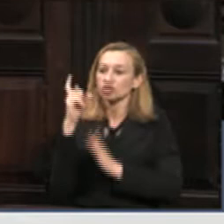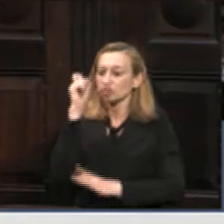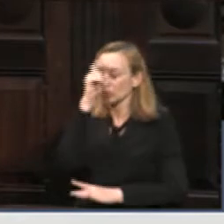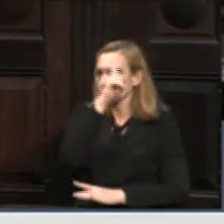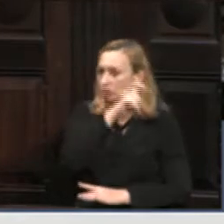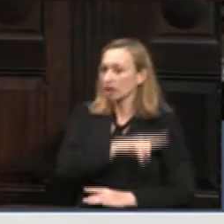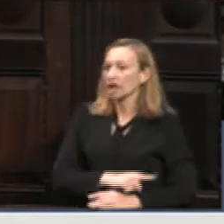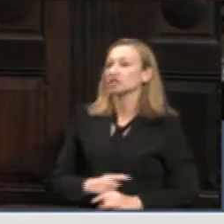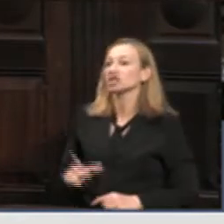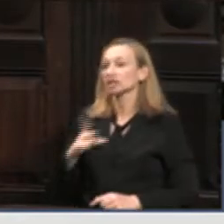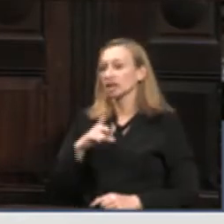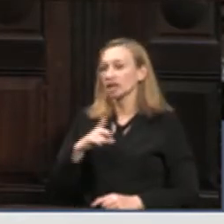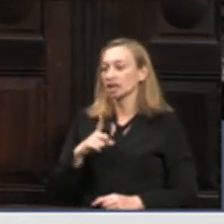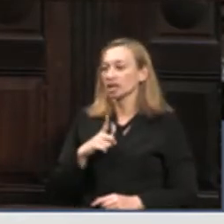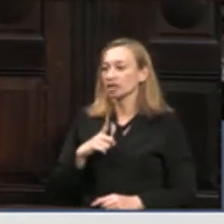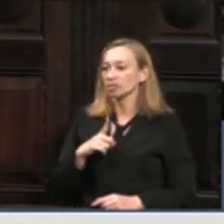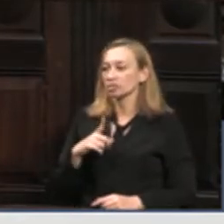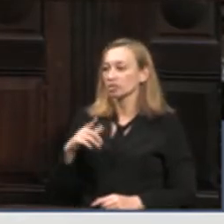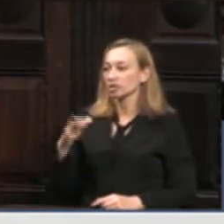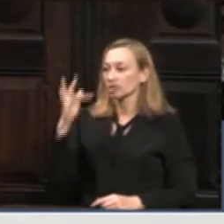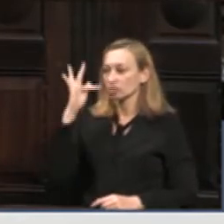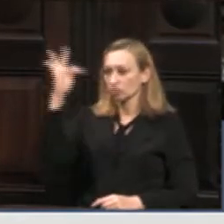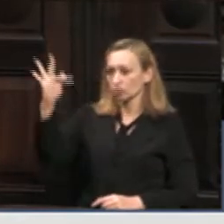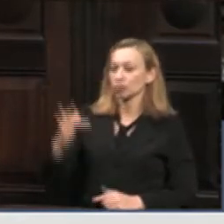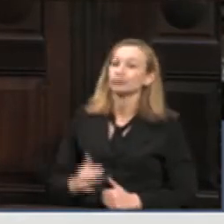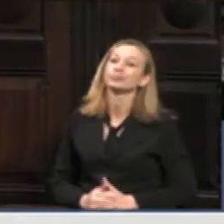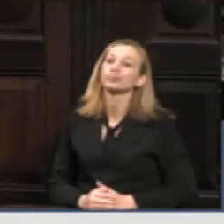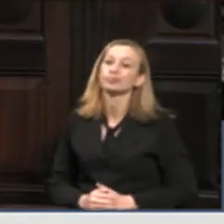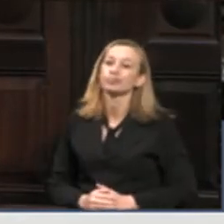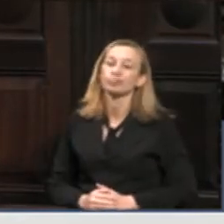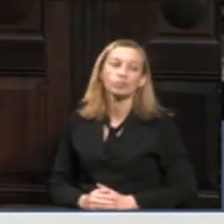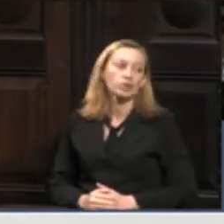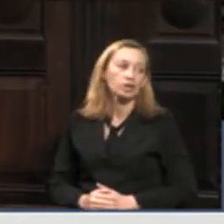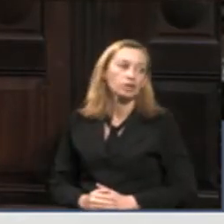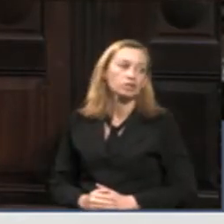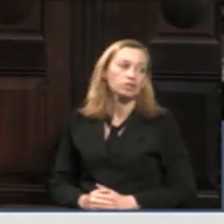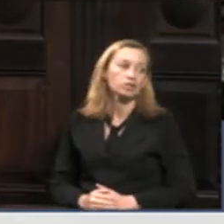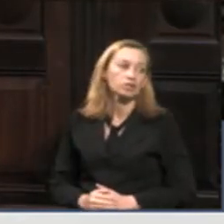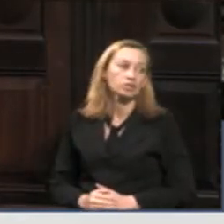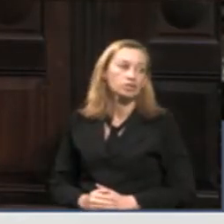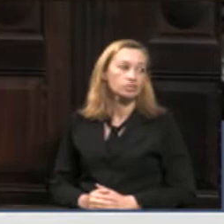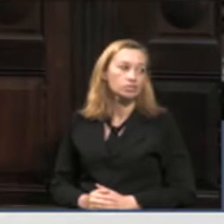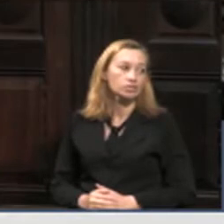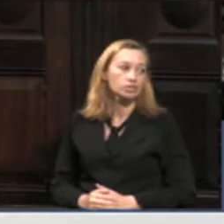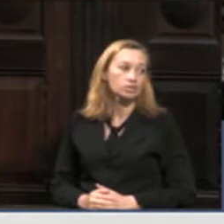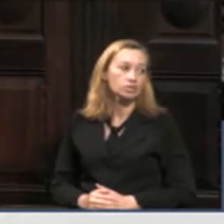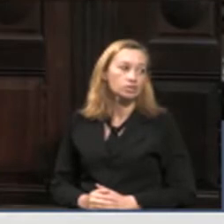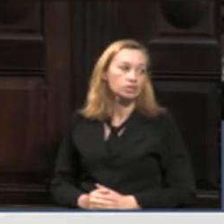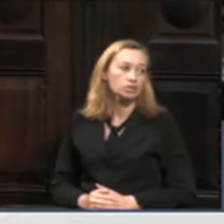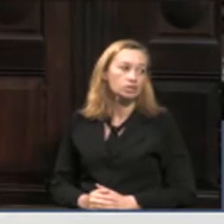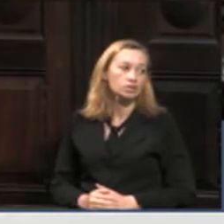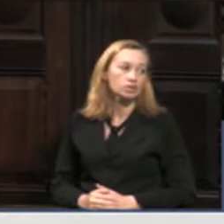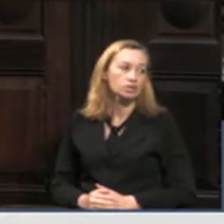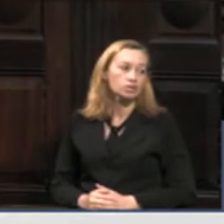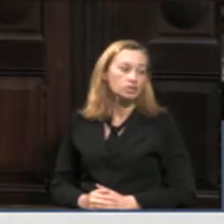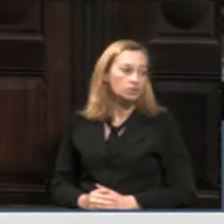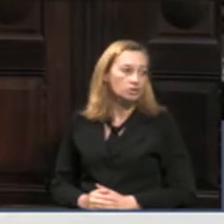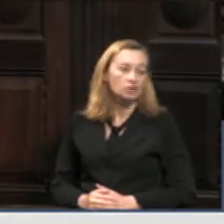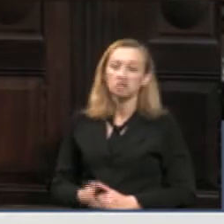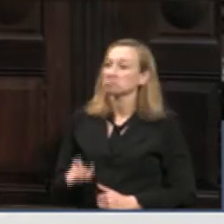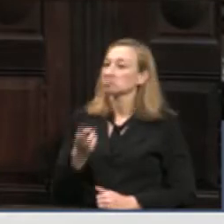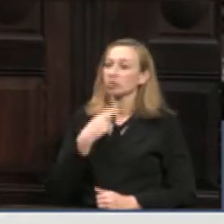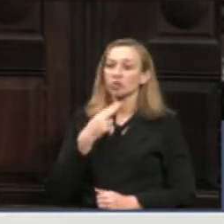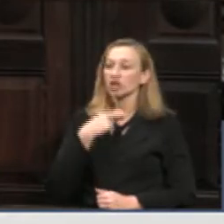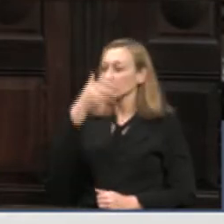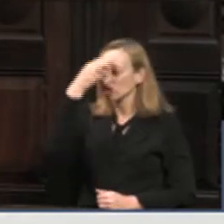que teremos pela frente. Então, não poderia deixar passar esse 12 de